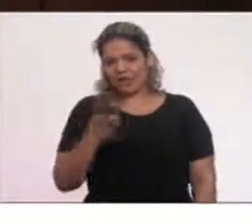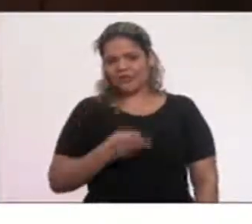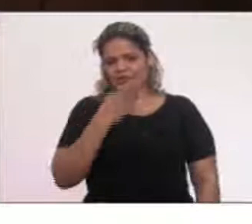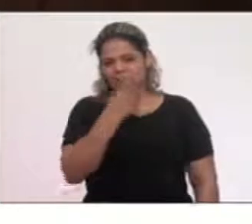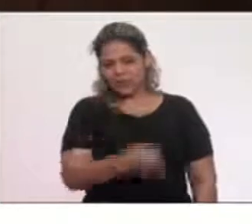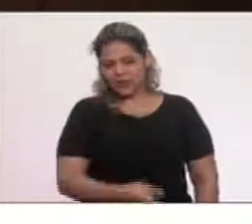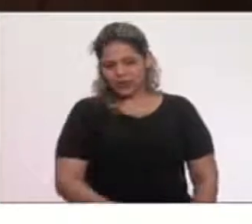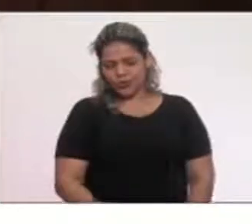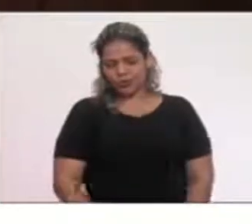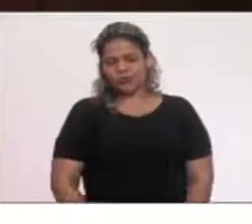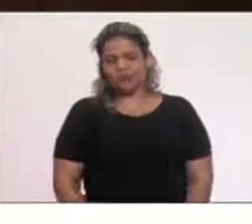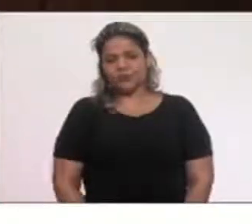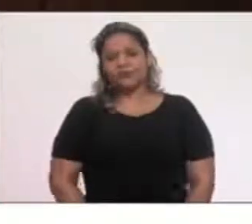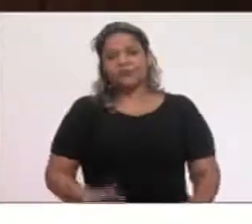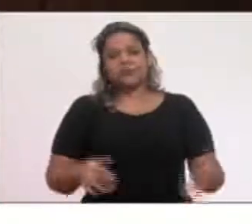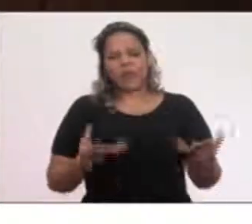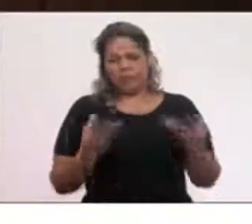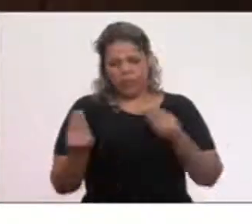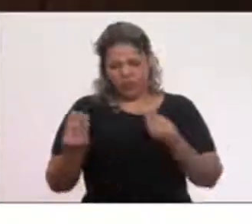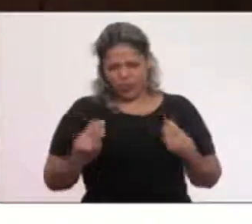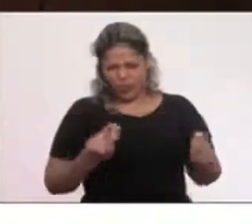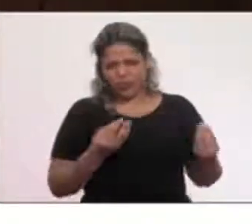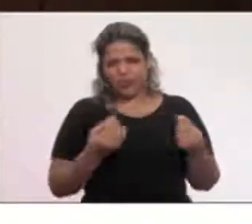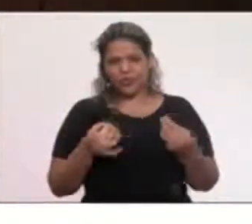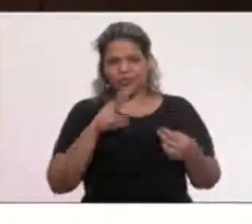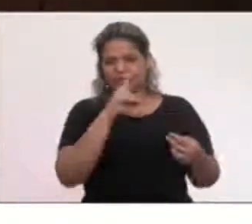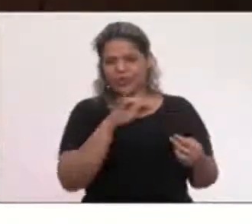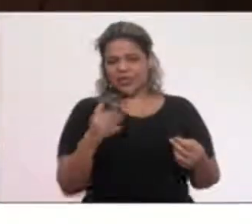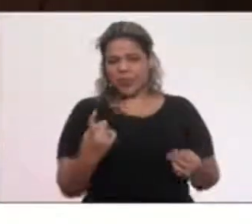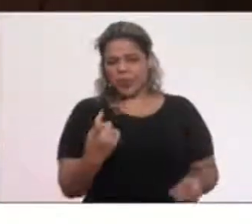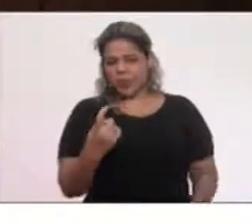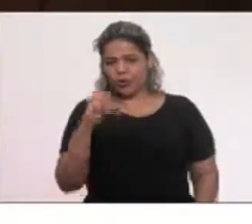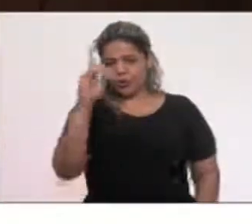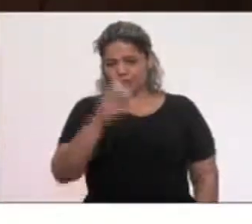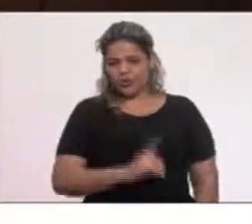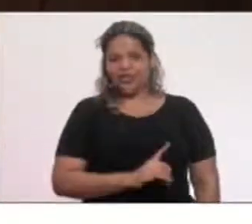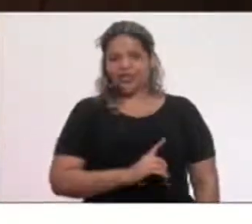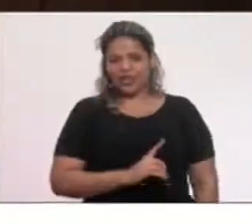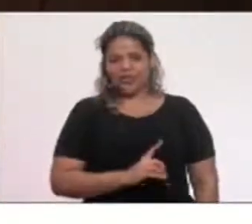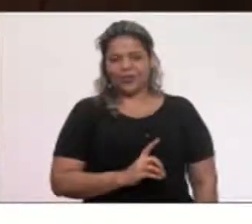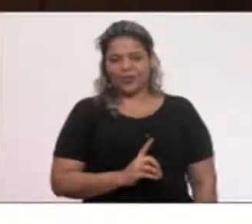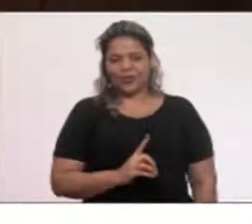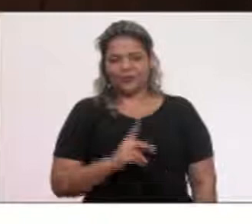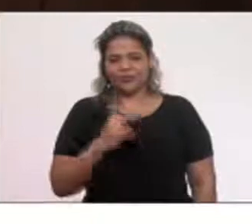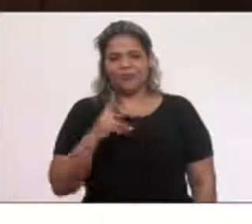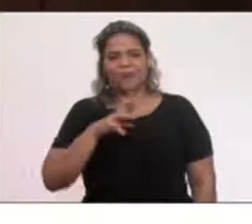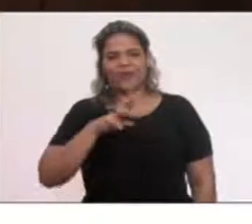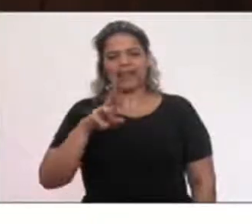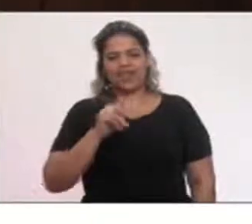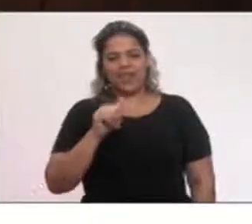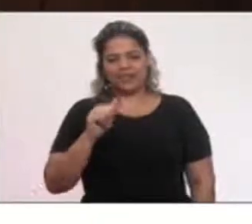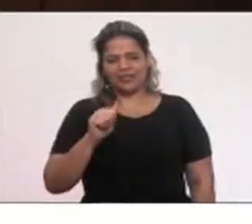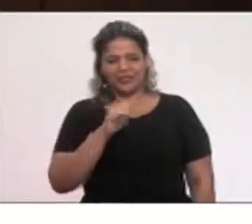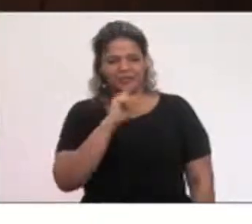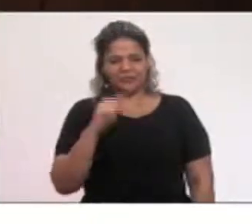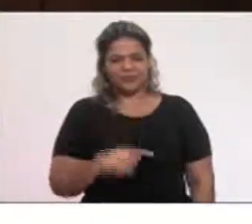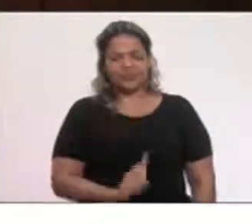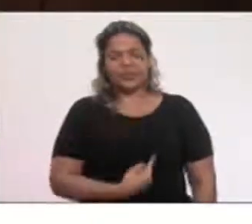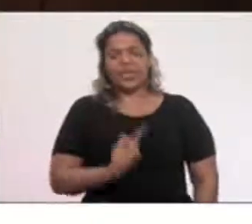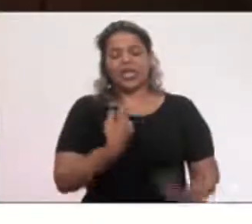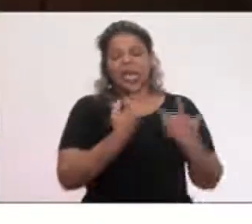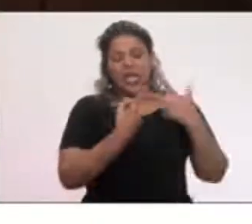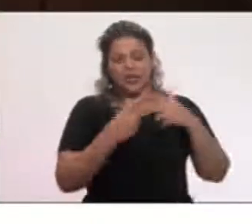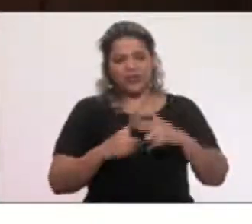benefício de prestação continuada, que para muitos vai ser o único direito previdenciário possível, porque a